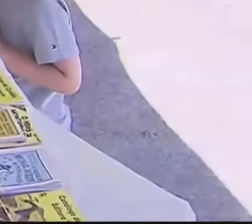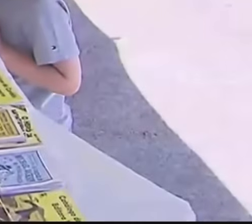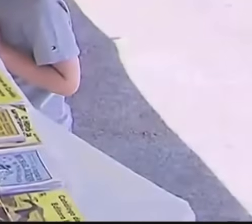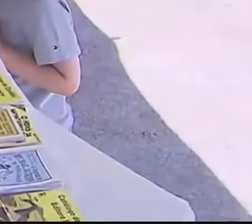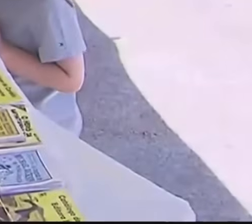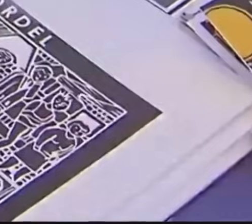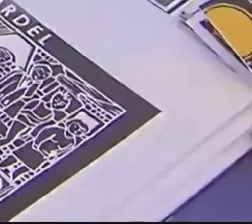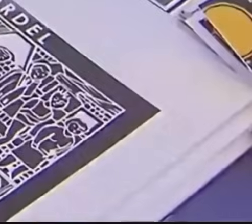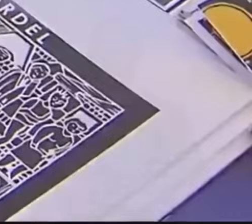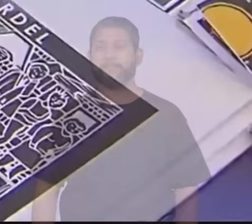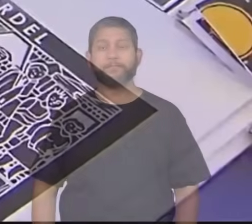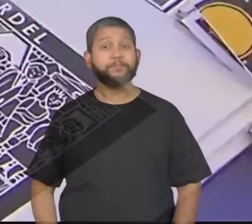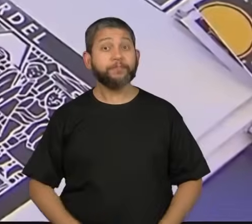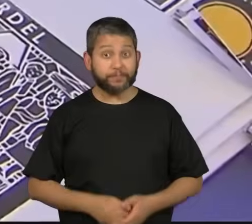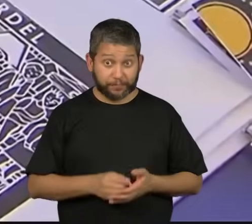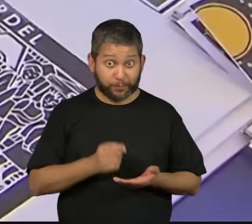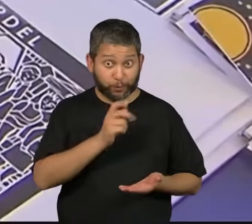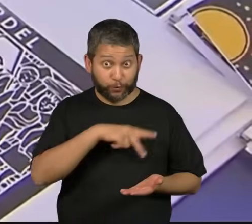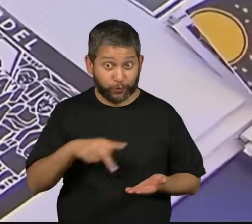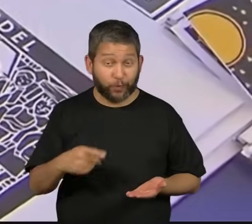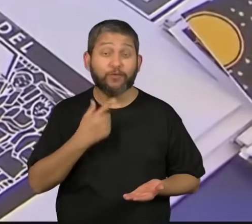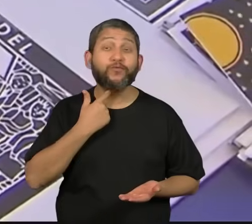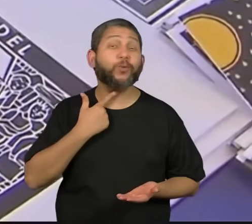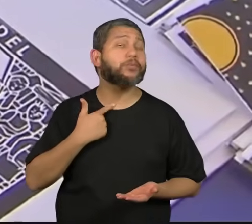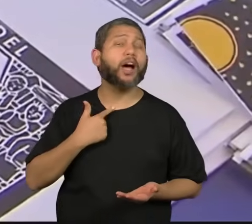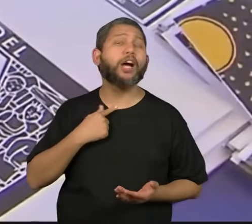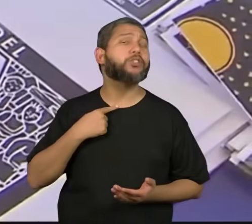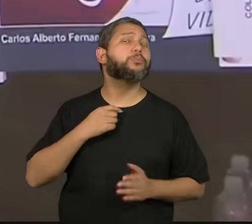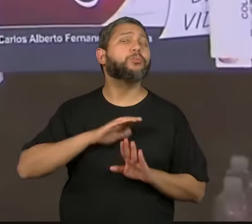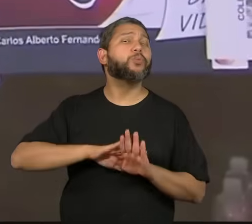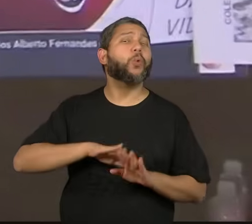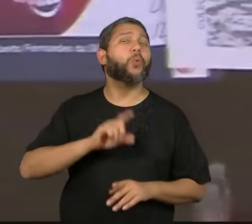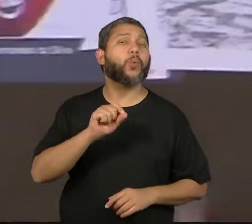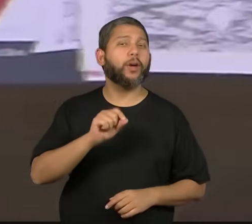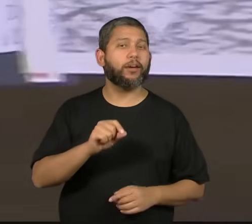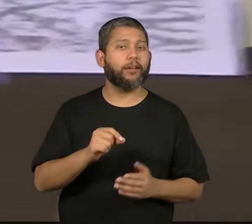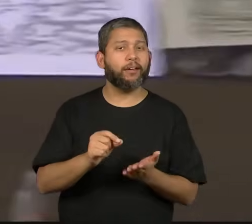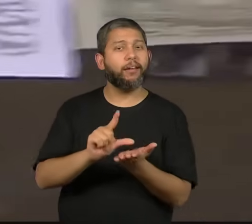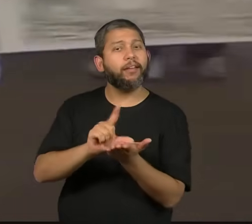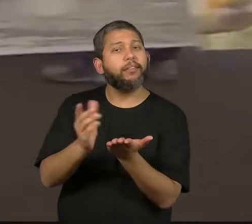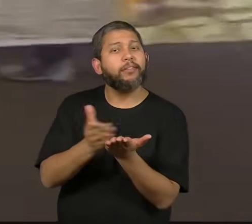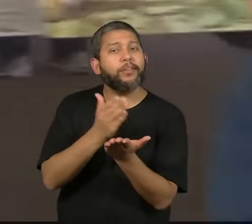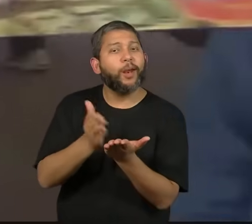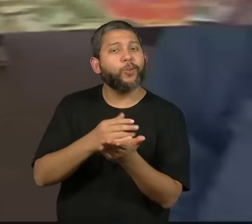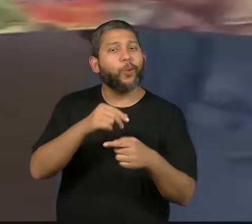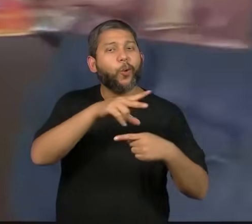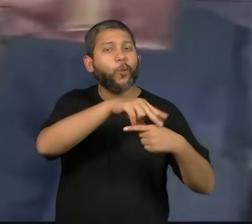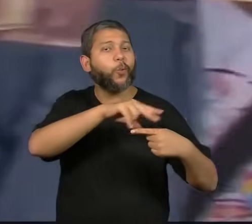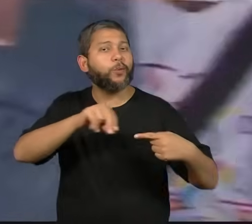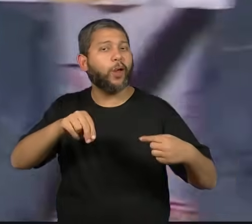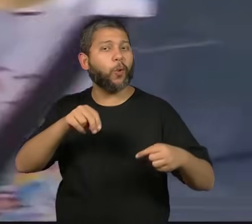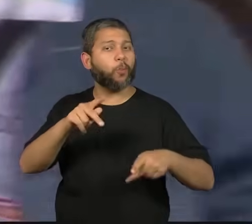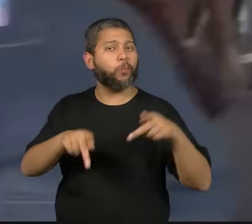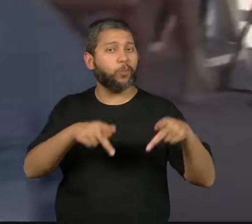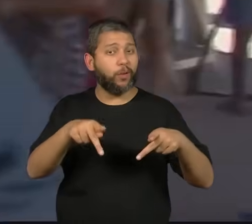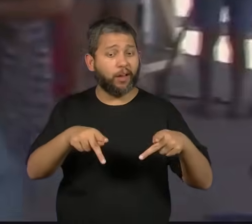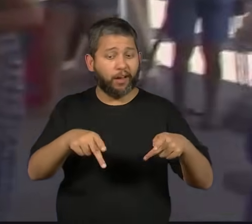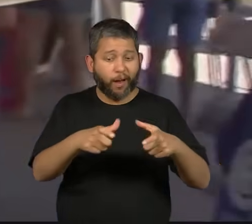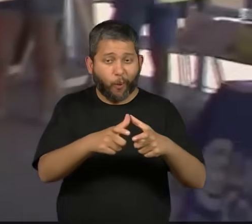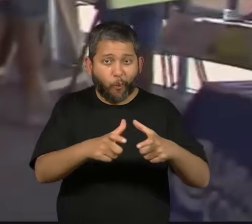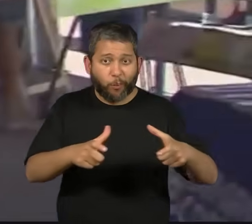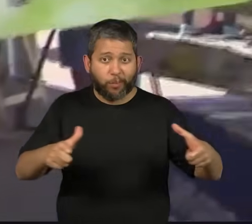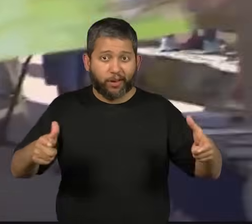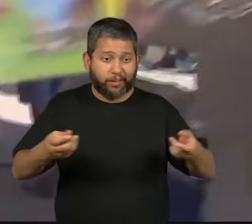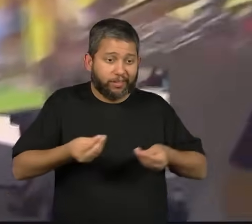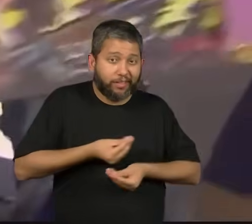A professora Cíntia deseja que a literatura de cordel, essa rica forma de arte popular, contribua para ajudar